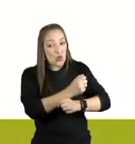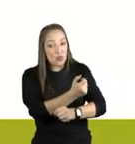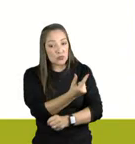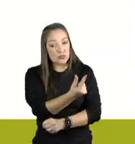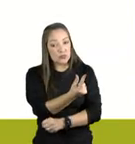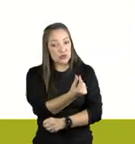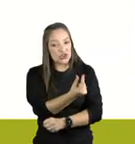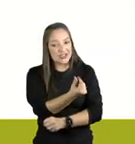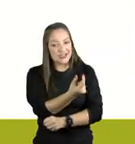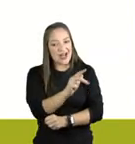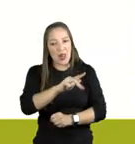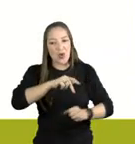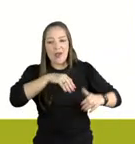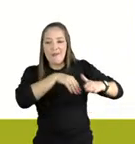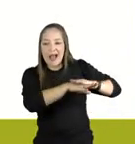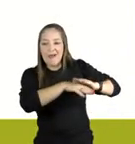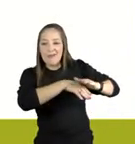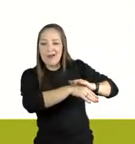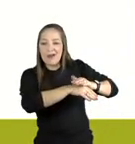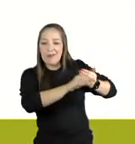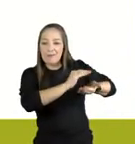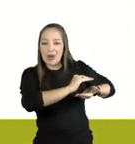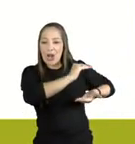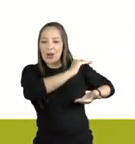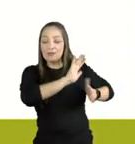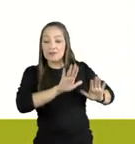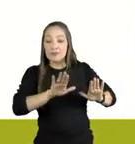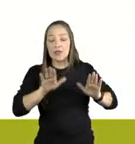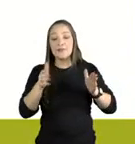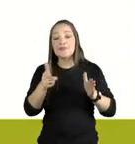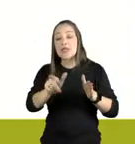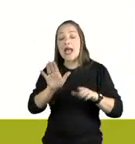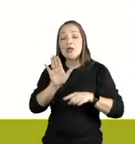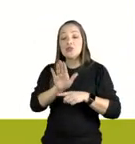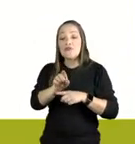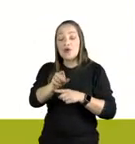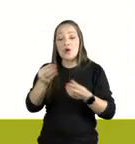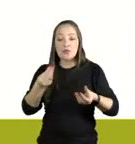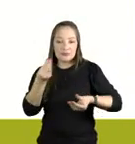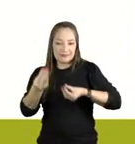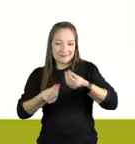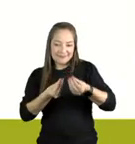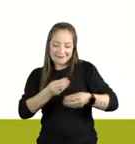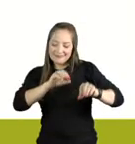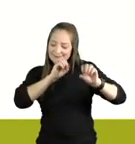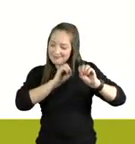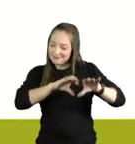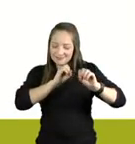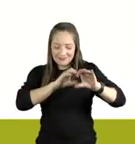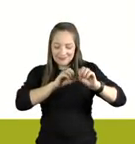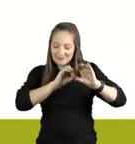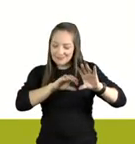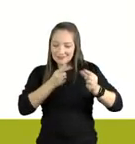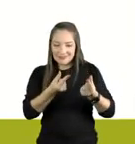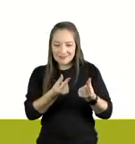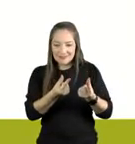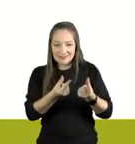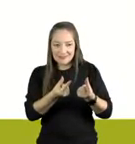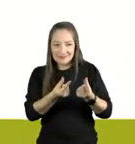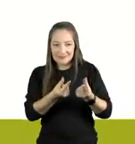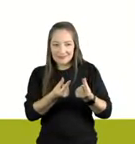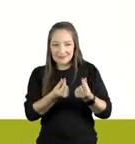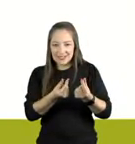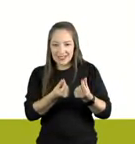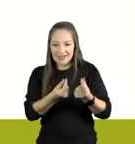claro. Outra coisa, como a gente pode ajudar você? Educação financeira. Procure a gente